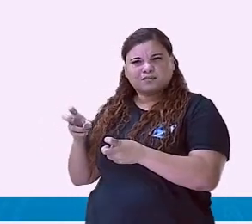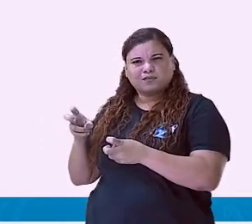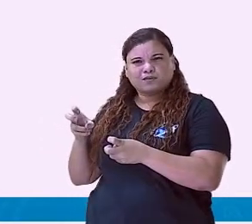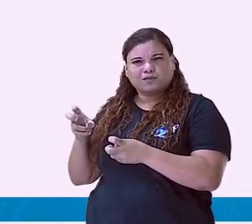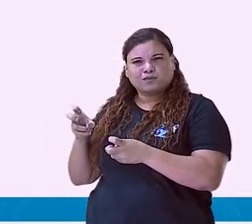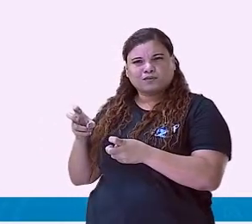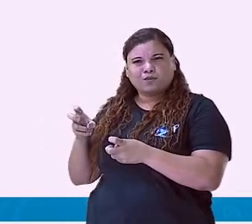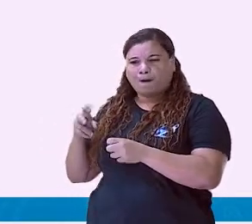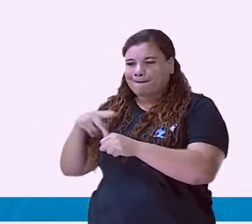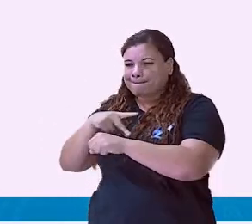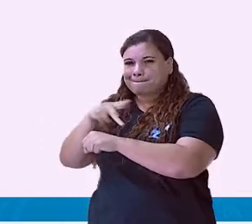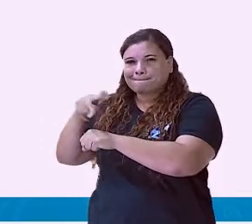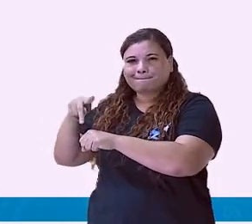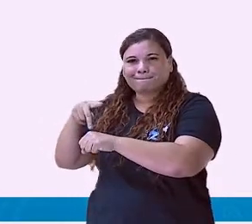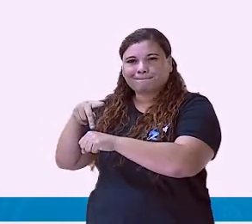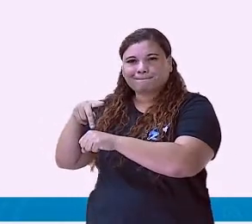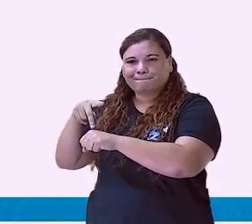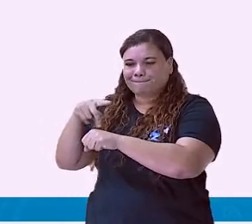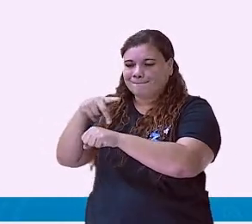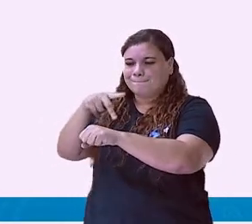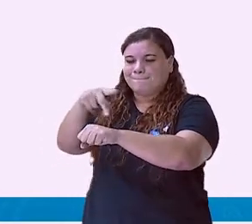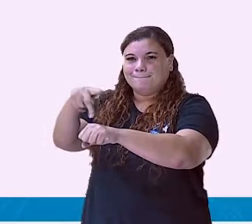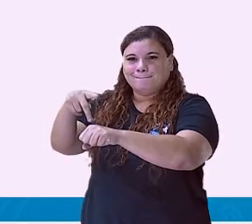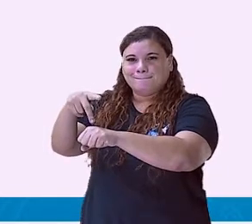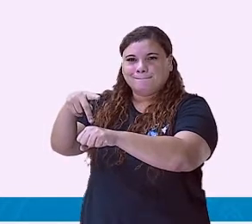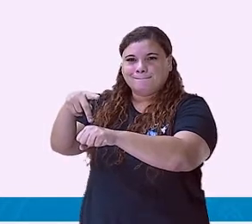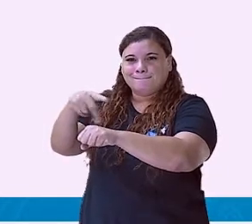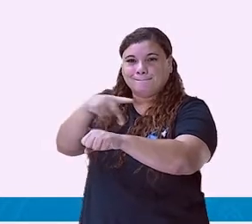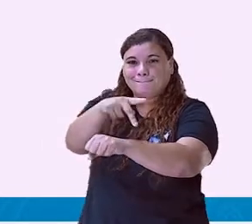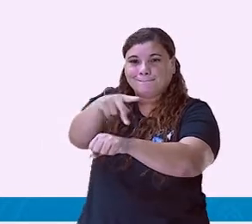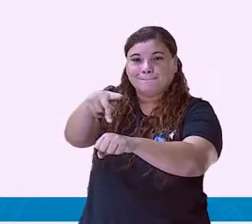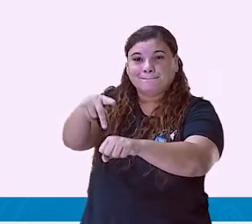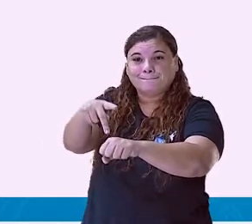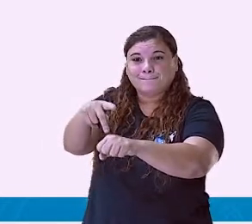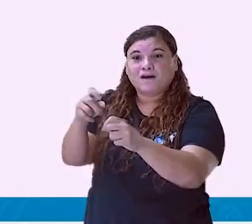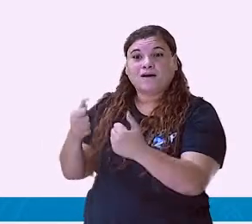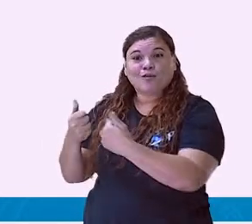física, eles iam se unindo.